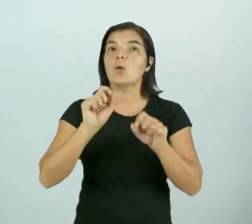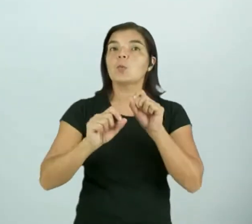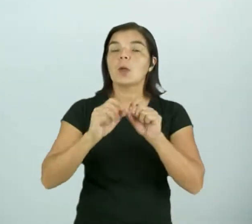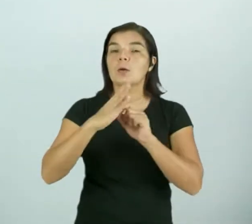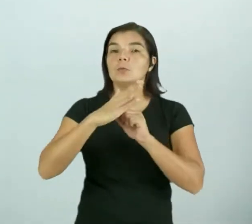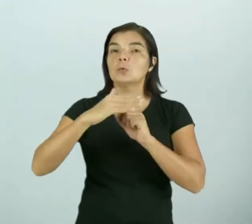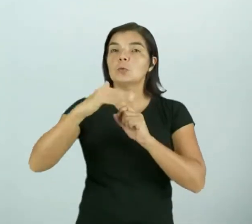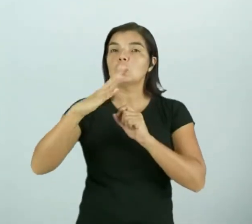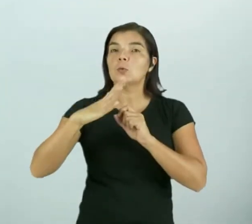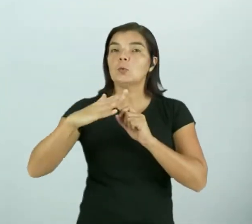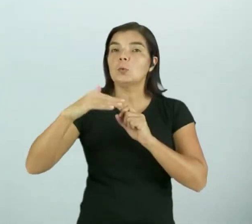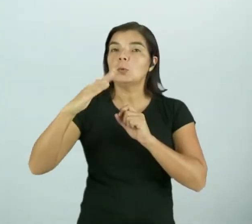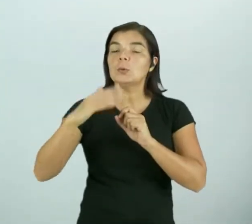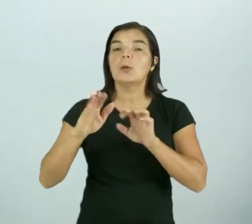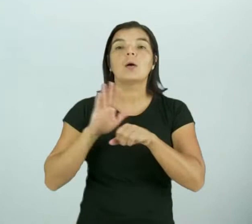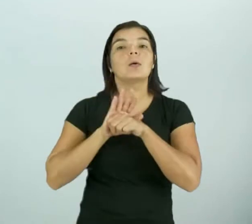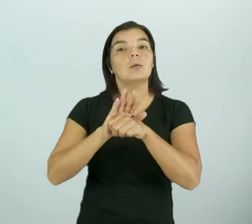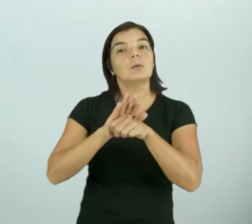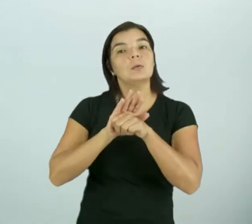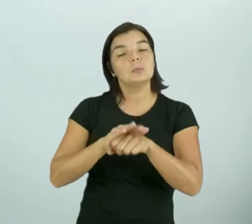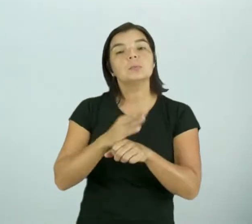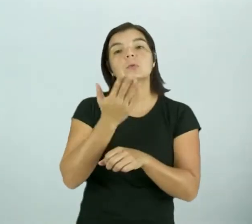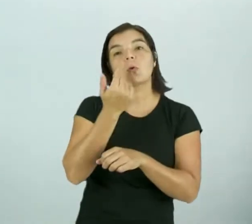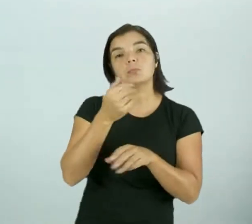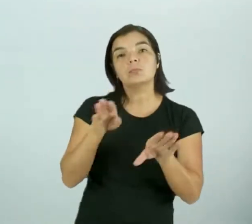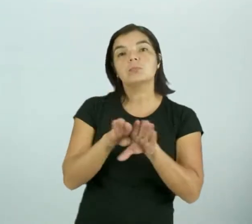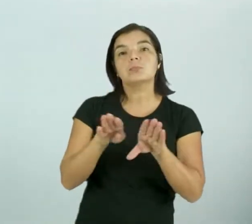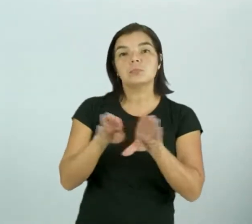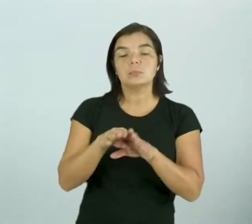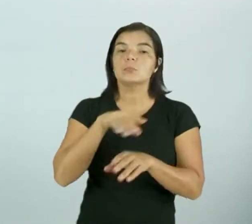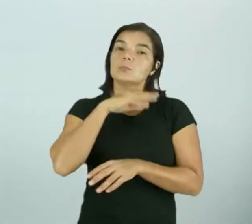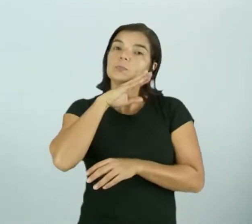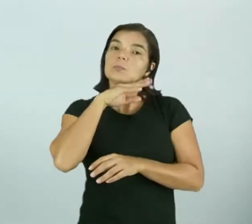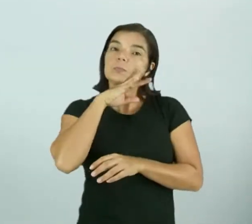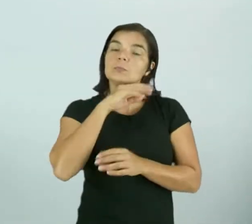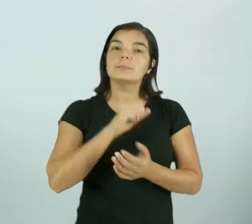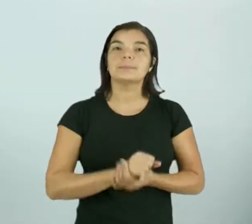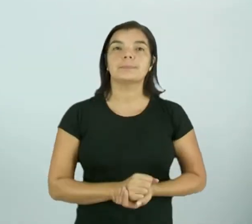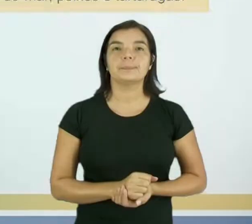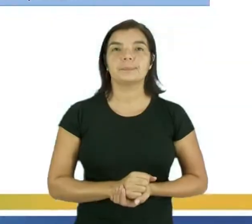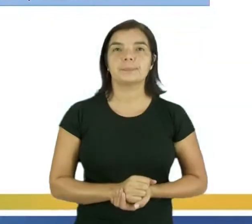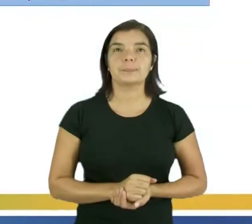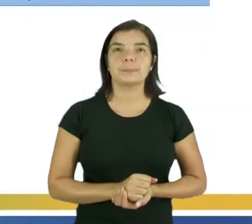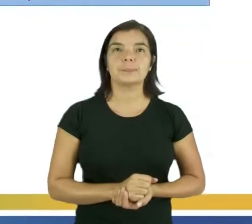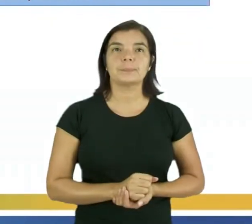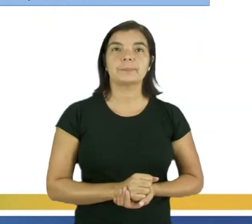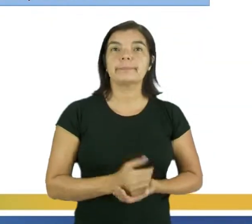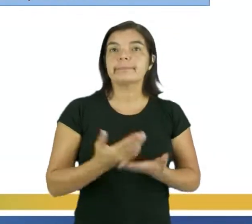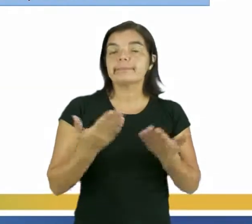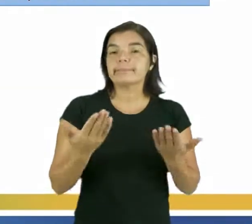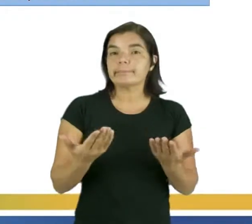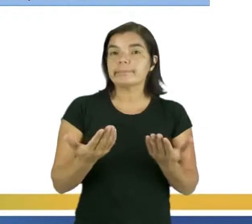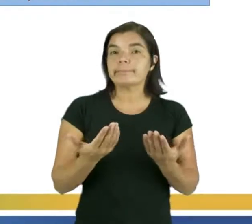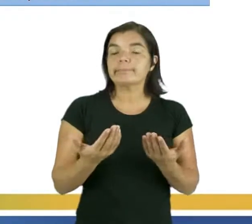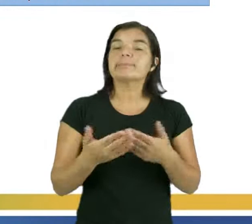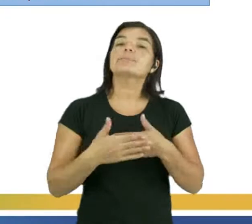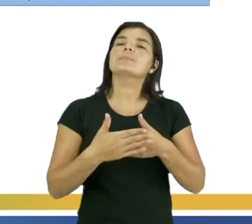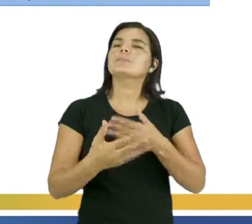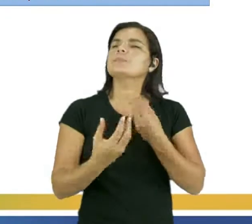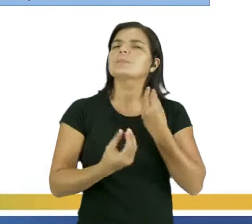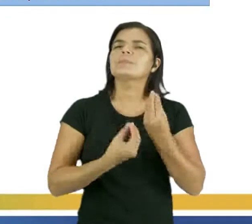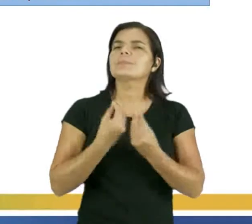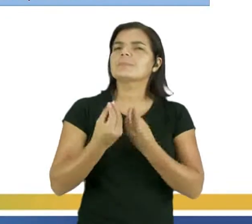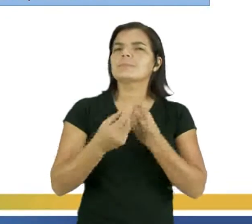momento, ajudando também nesse processo da alimentação desses animais. E aí, seguindo, como